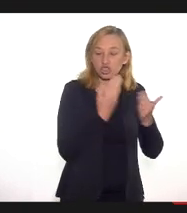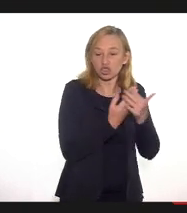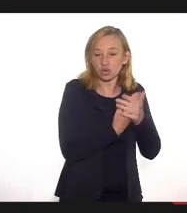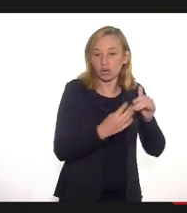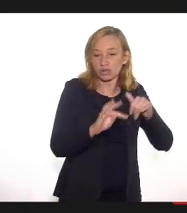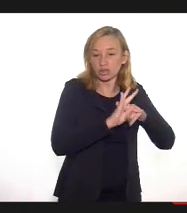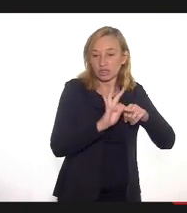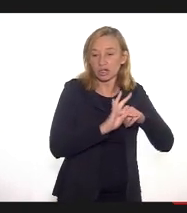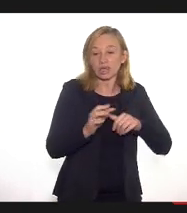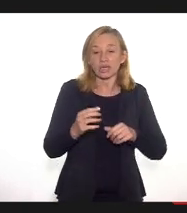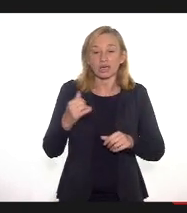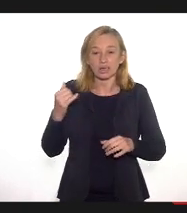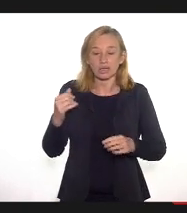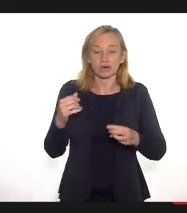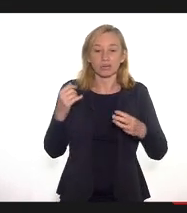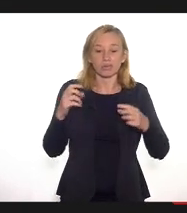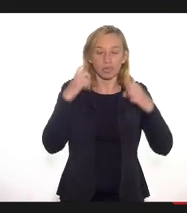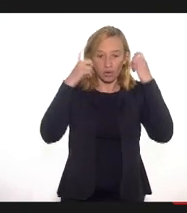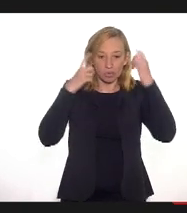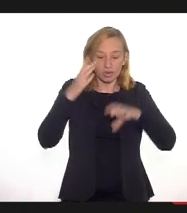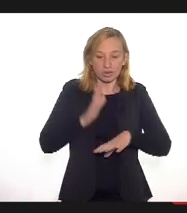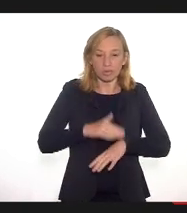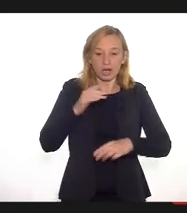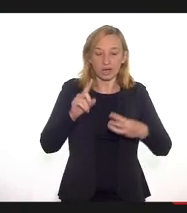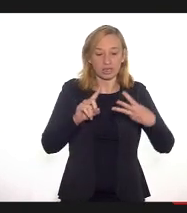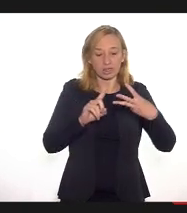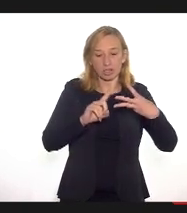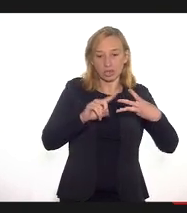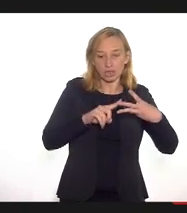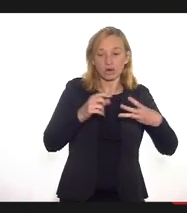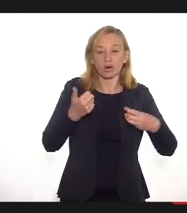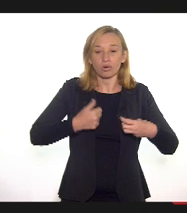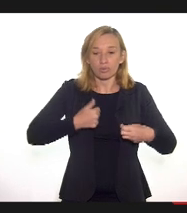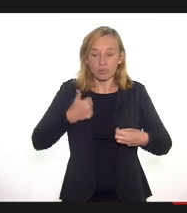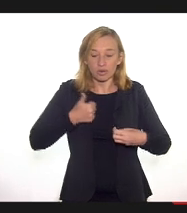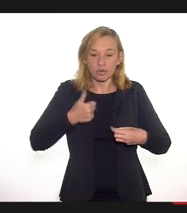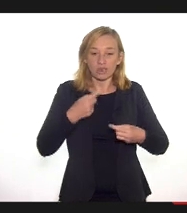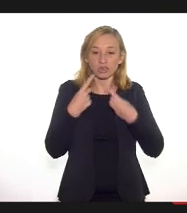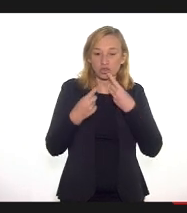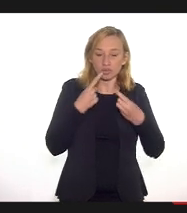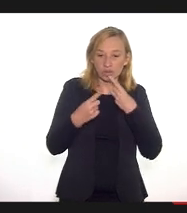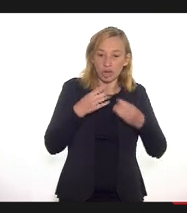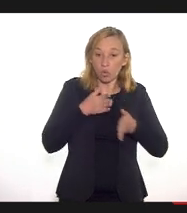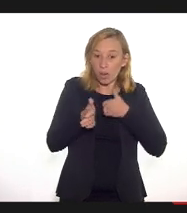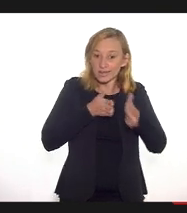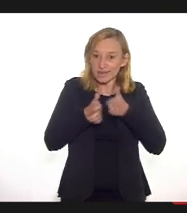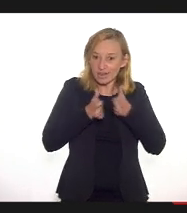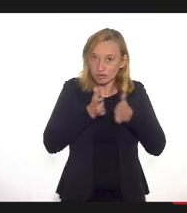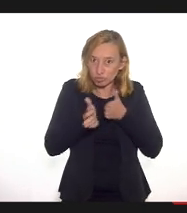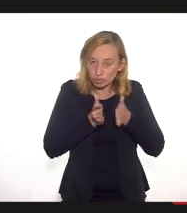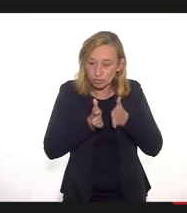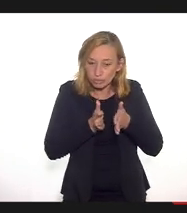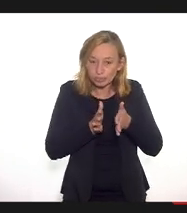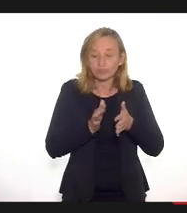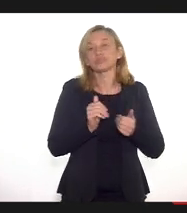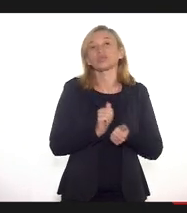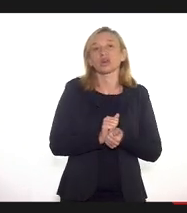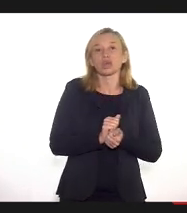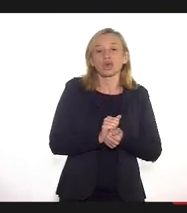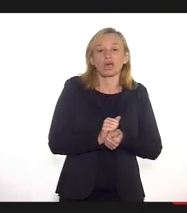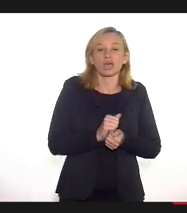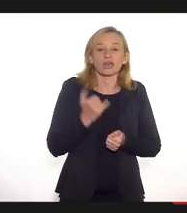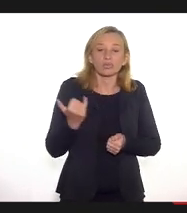estão nos preocupando muito. O primeiro, a gente quer debater aqui com a FAETEC a questão do acesso, né? A gente acha muito válido a